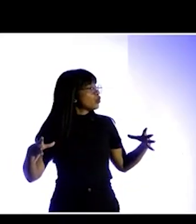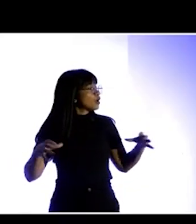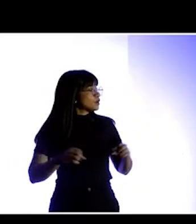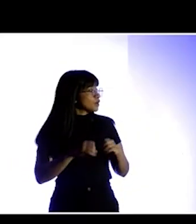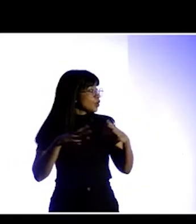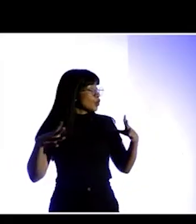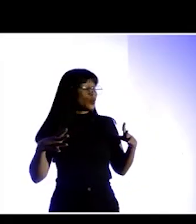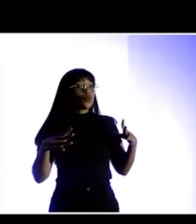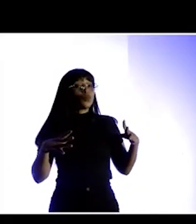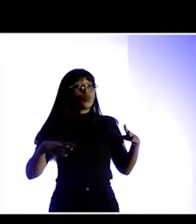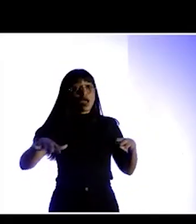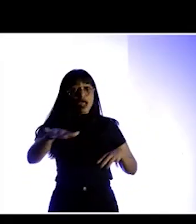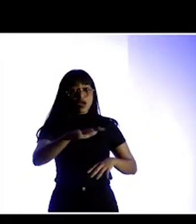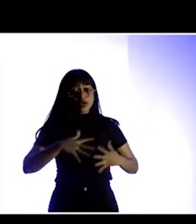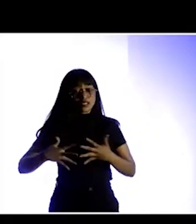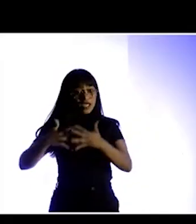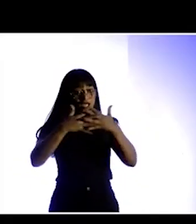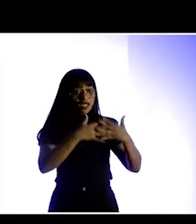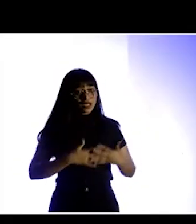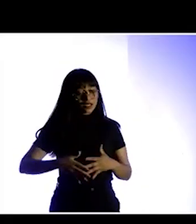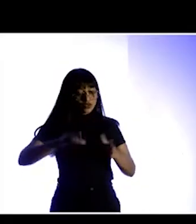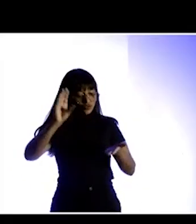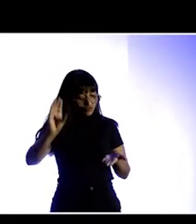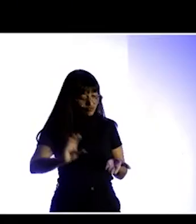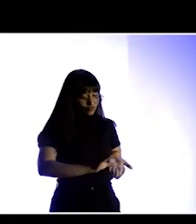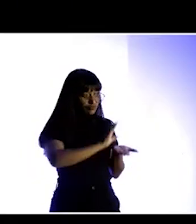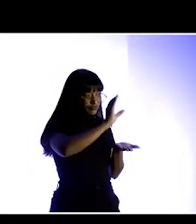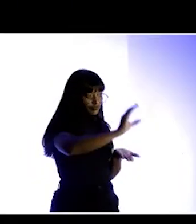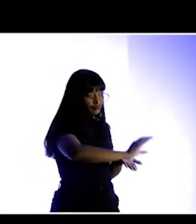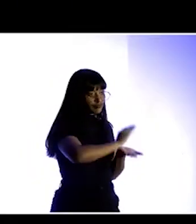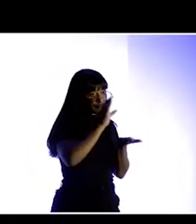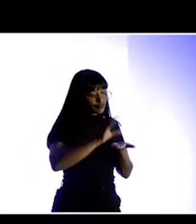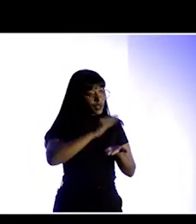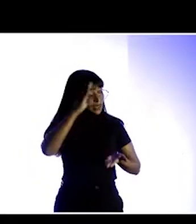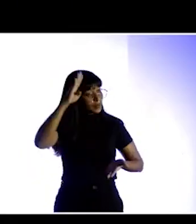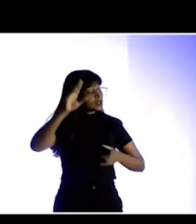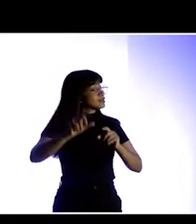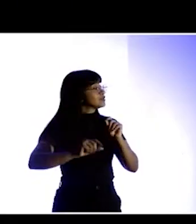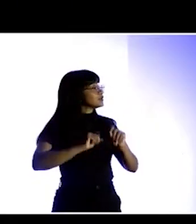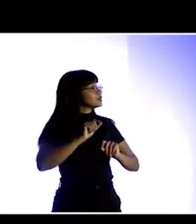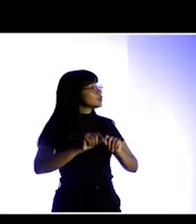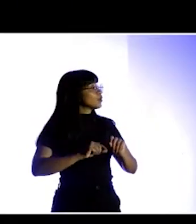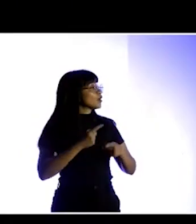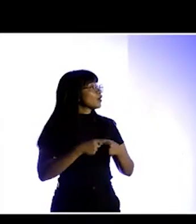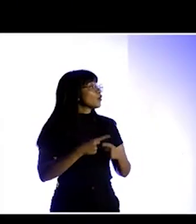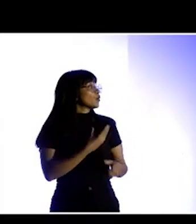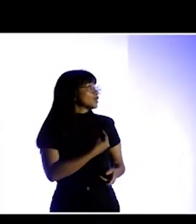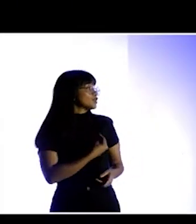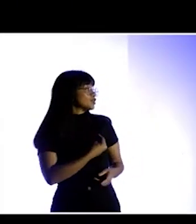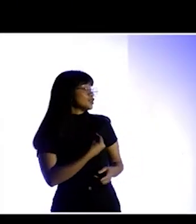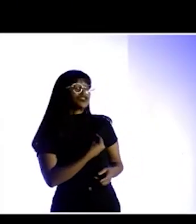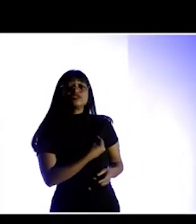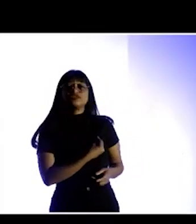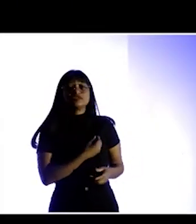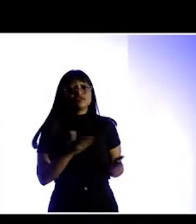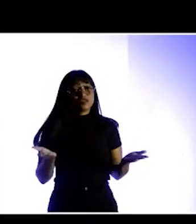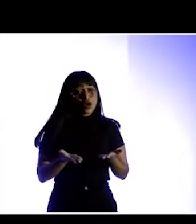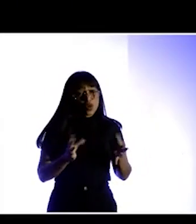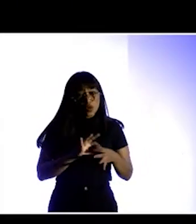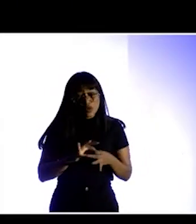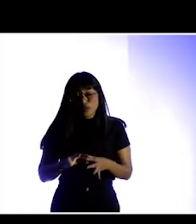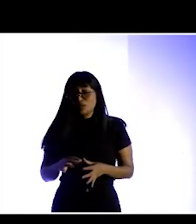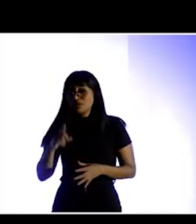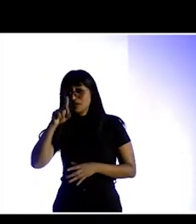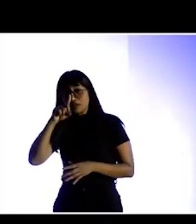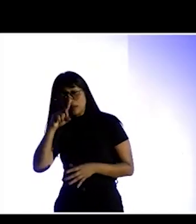ampliar, né, a nossa rede de financiamento e, principalmente, né, a gente vive hoje um momento de muita fragilidade política, risco para o